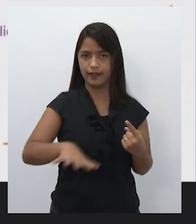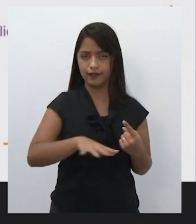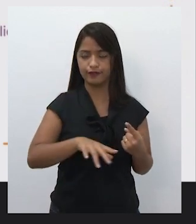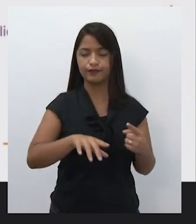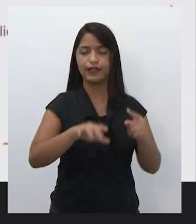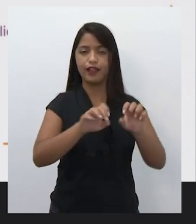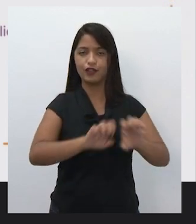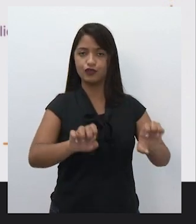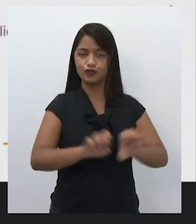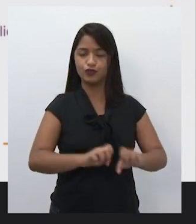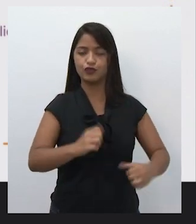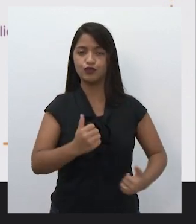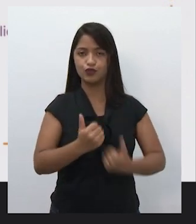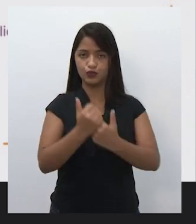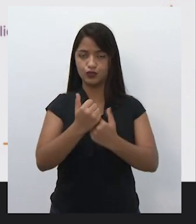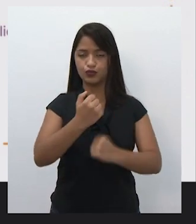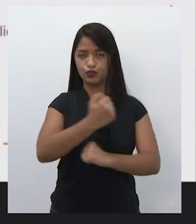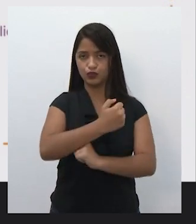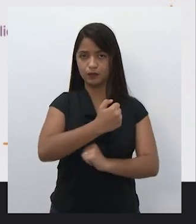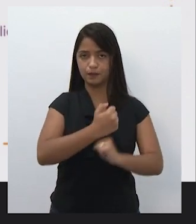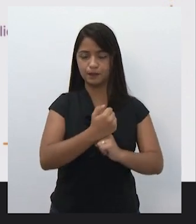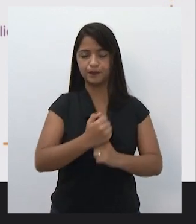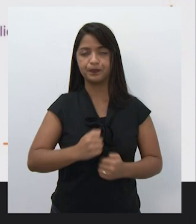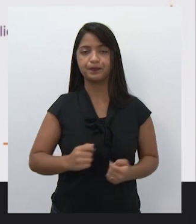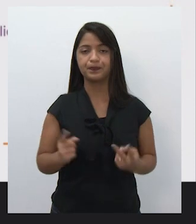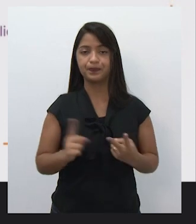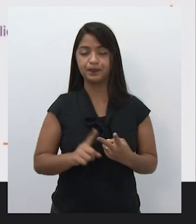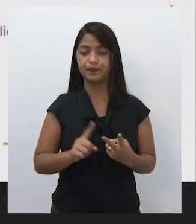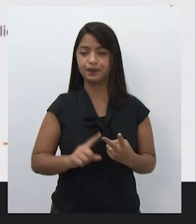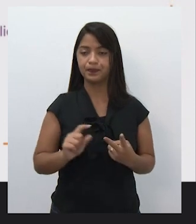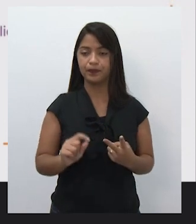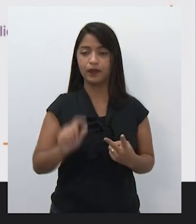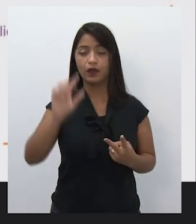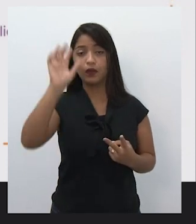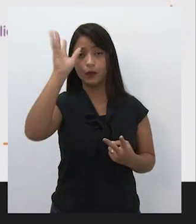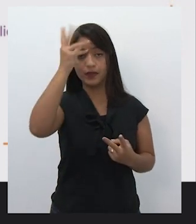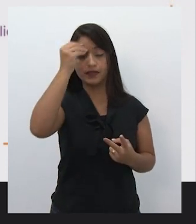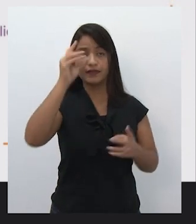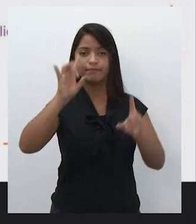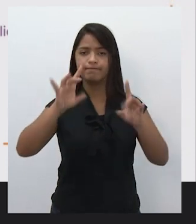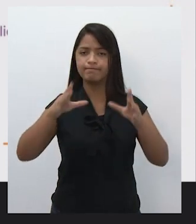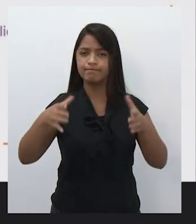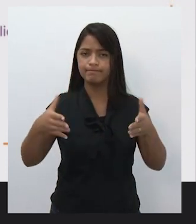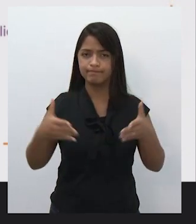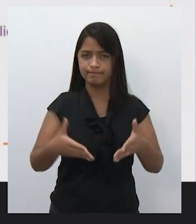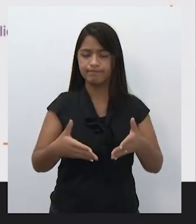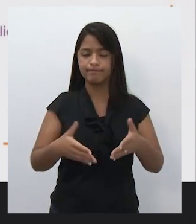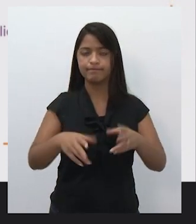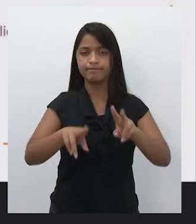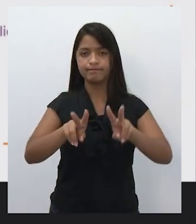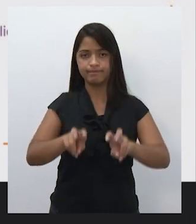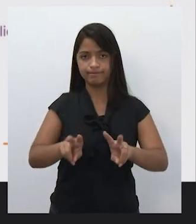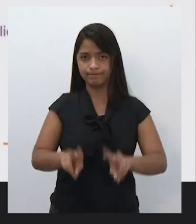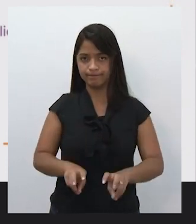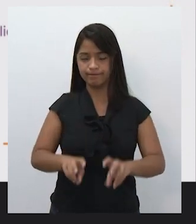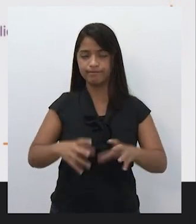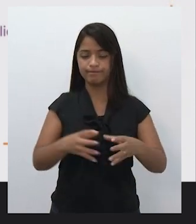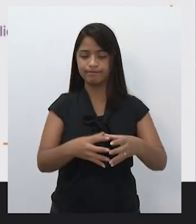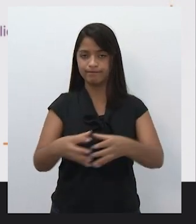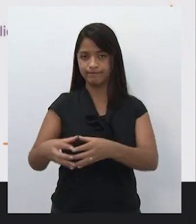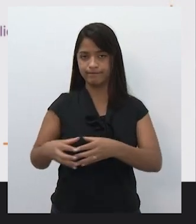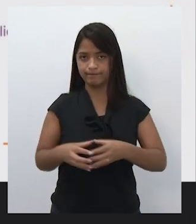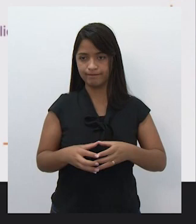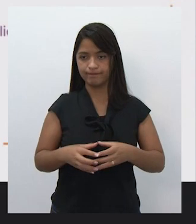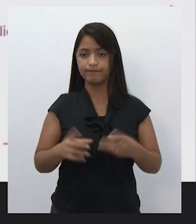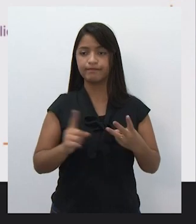eixos estruturantes. Depois, competências específicas, unidades temáticas,